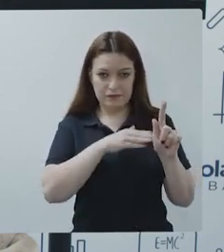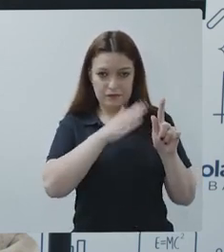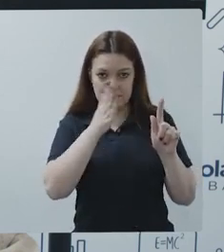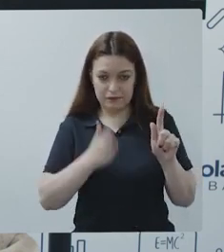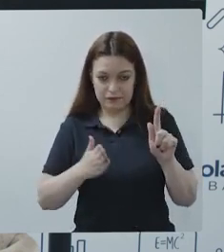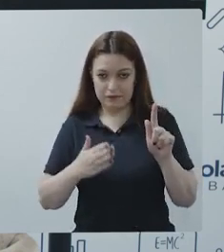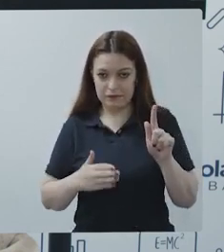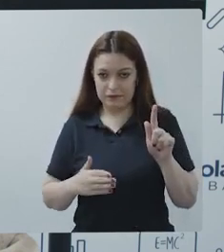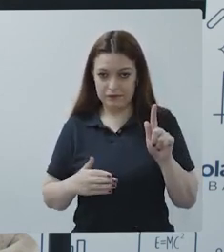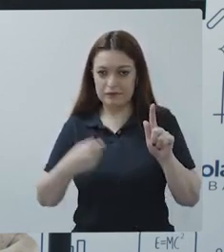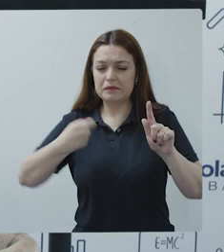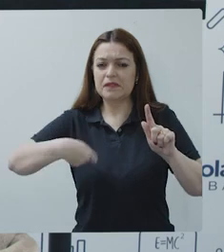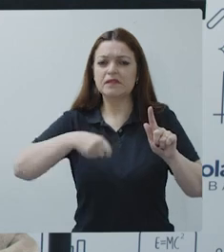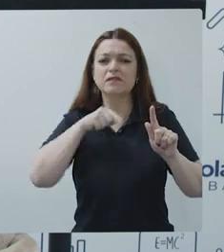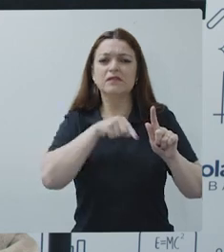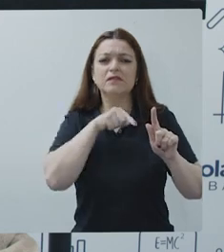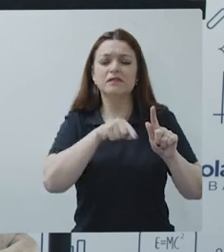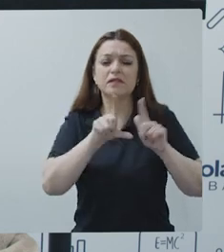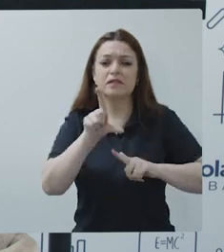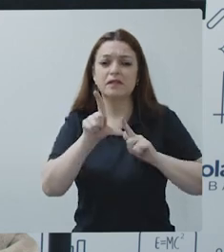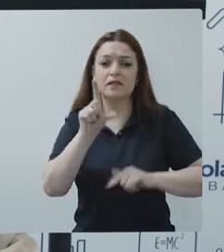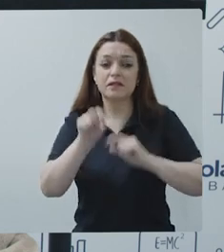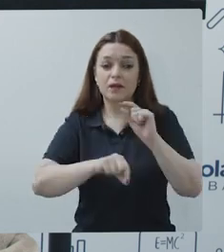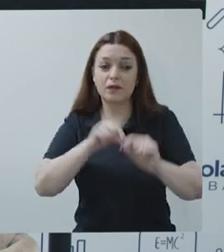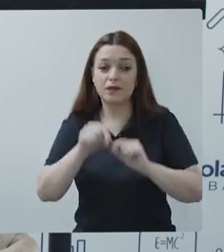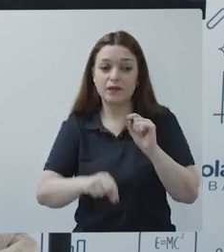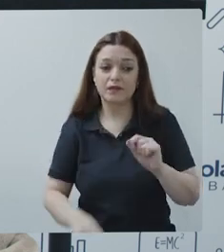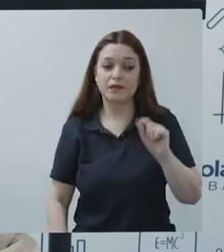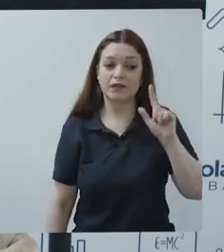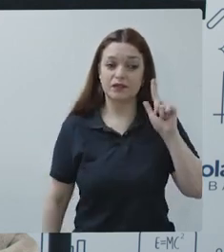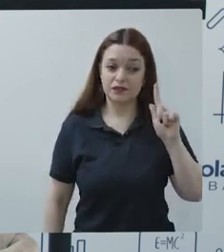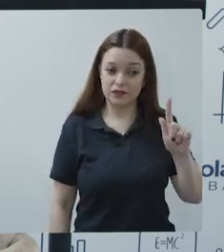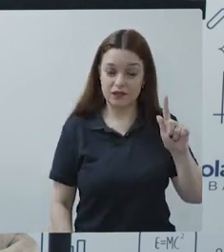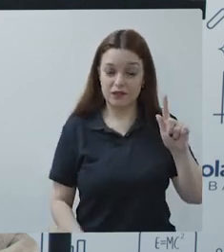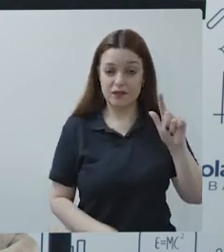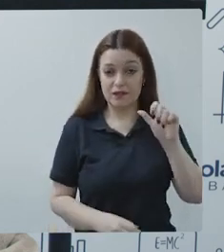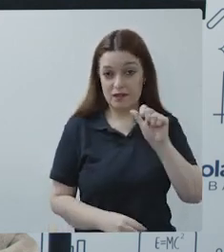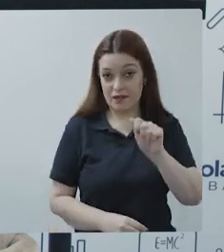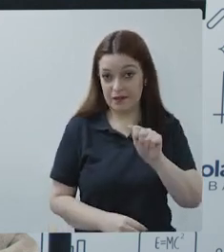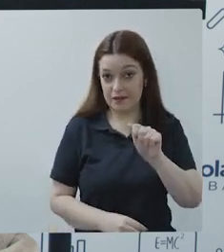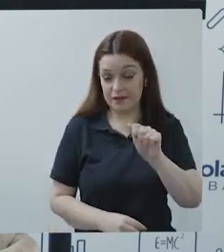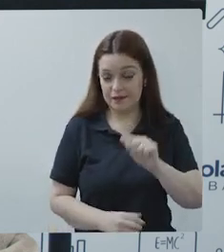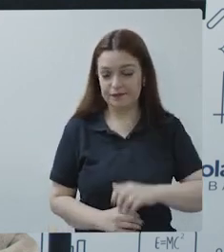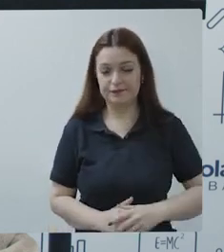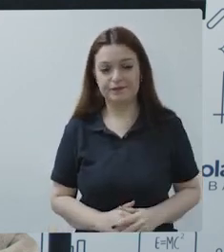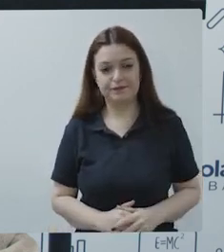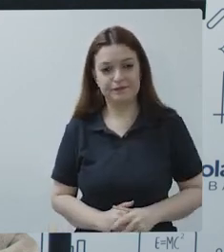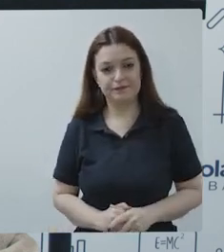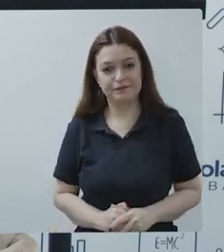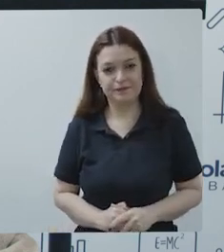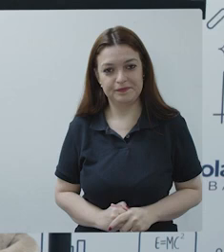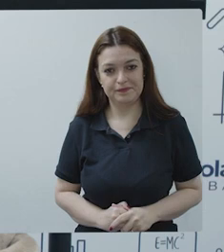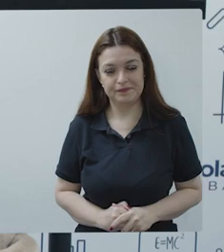G, eu preciso da letra G e da letra A. Então, vamos lá. Letra G